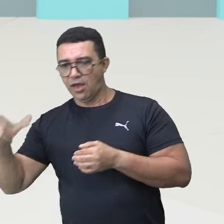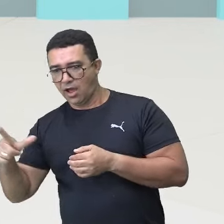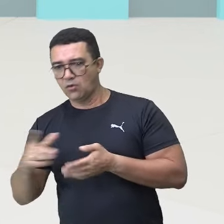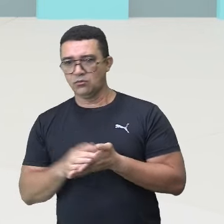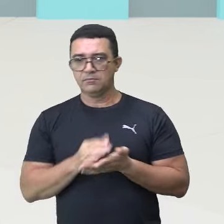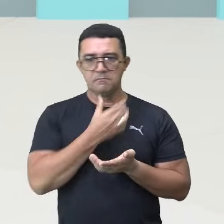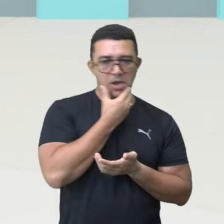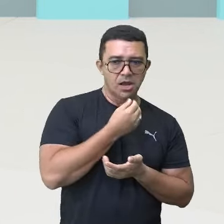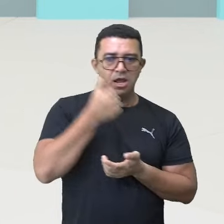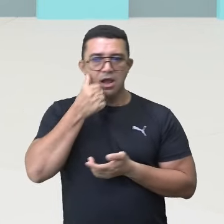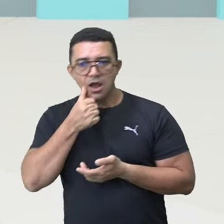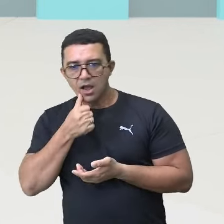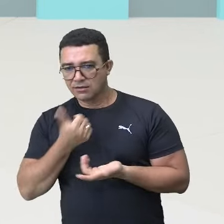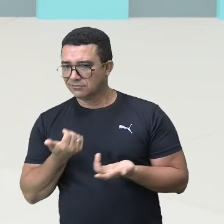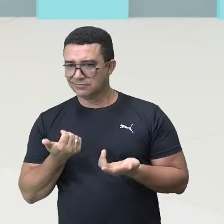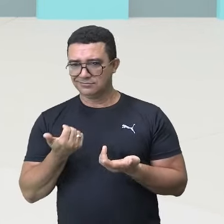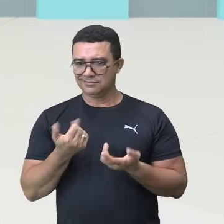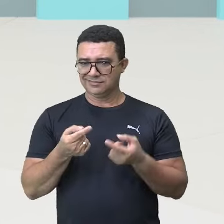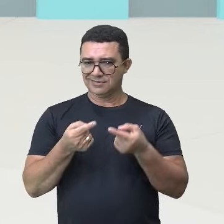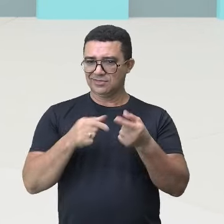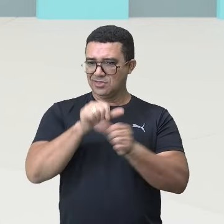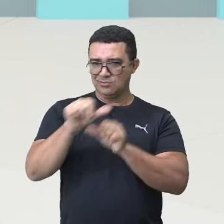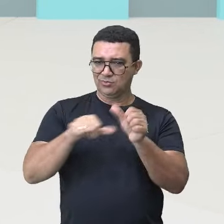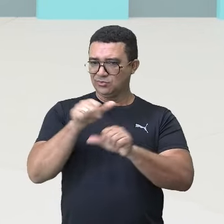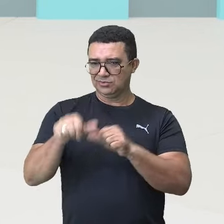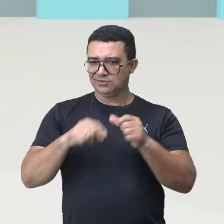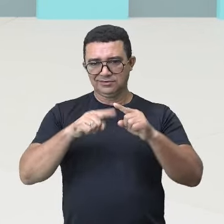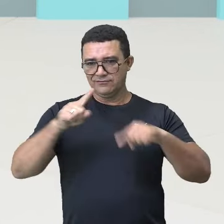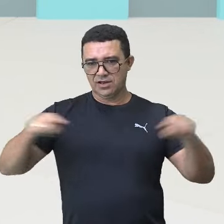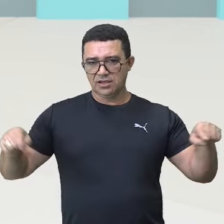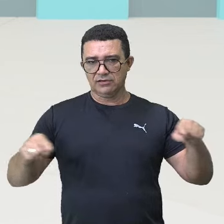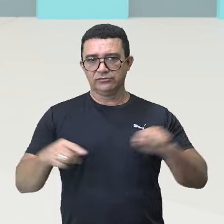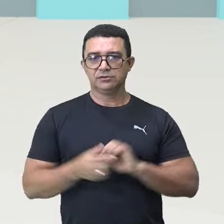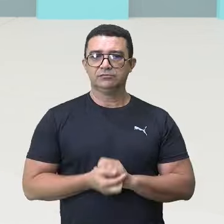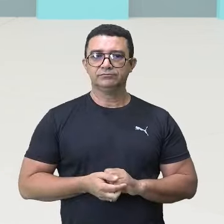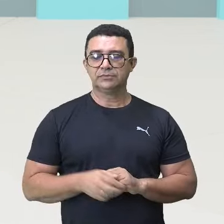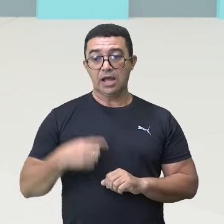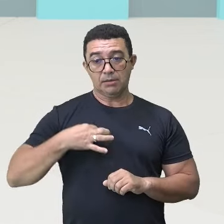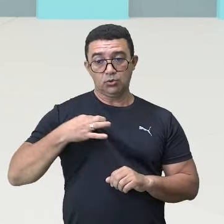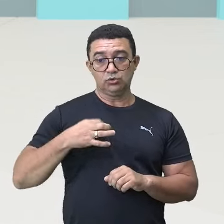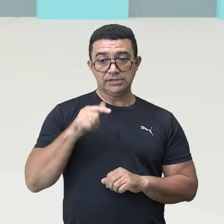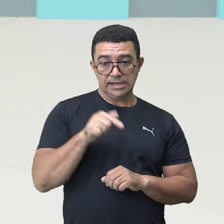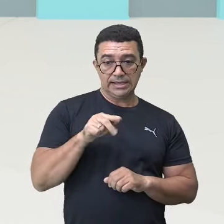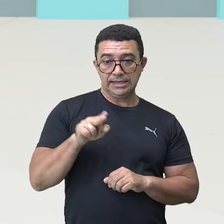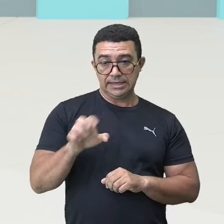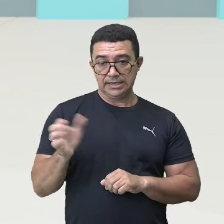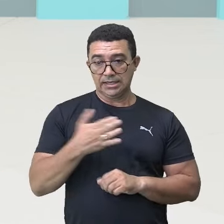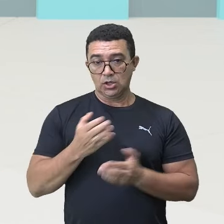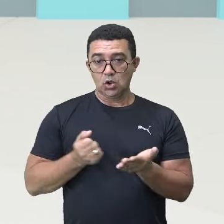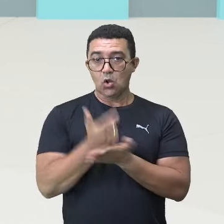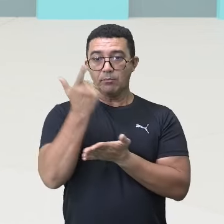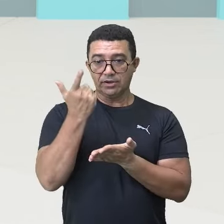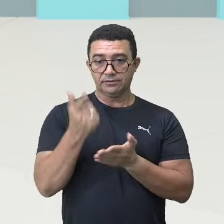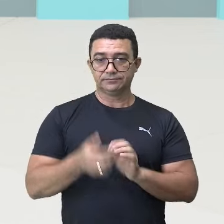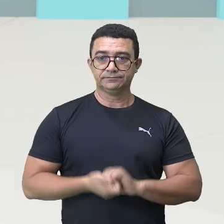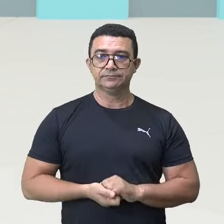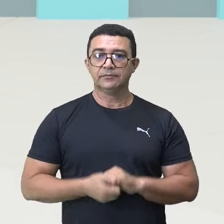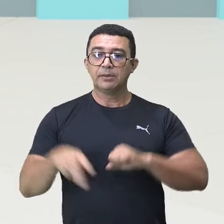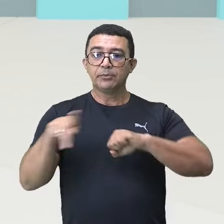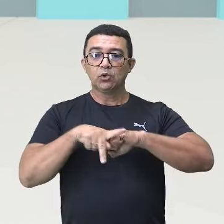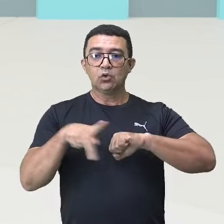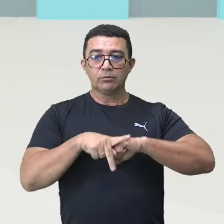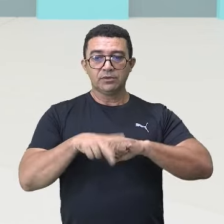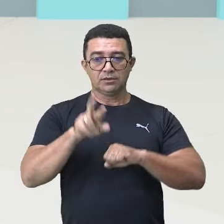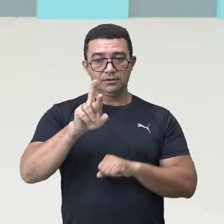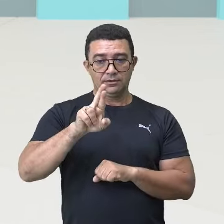Porque ele é invariável o menino que amei a blusa que comprei Então vamos só entender a situação aqui pronome